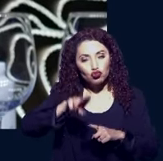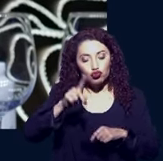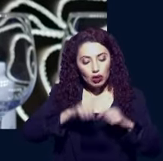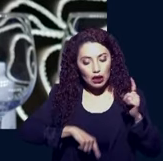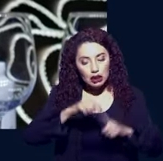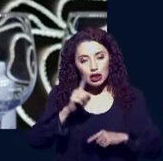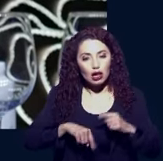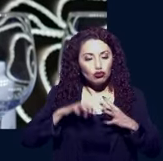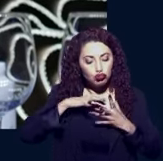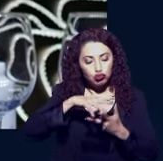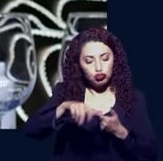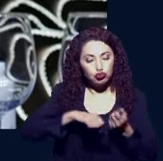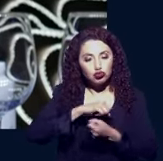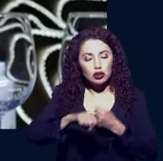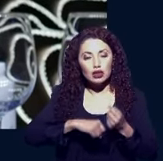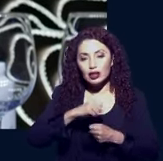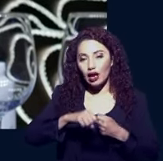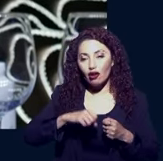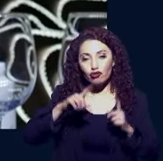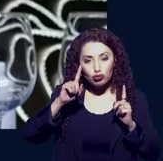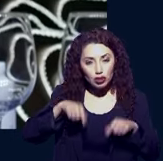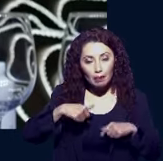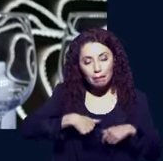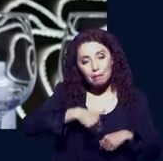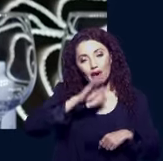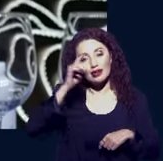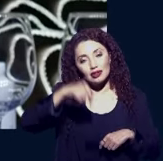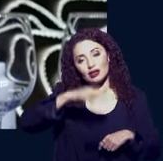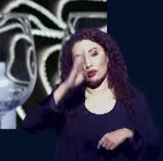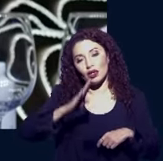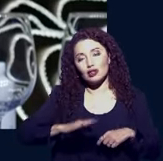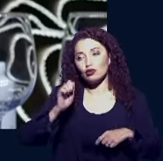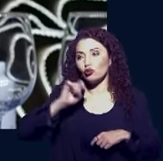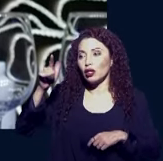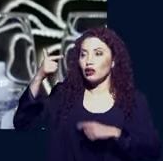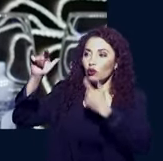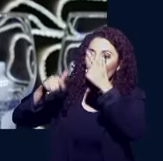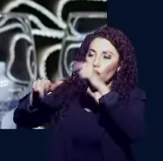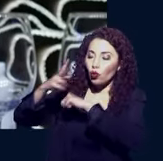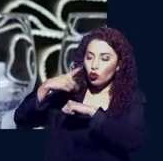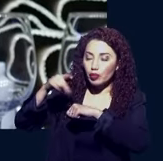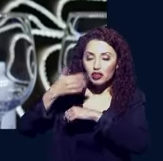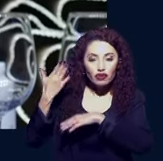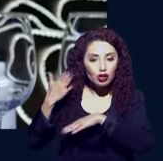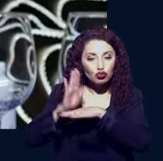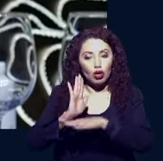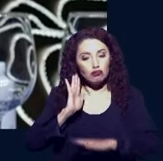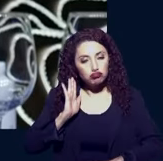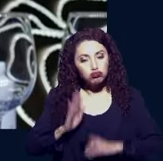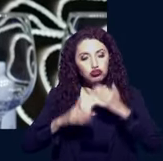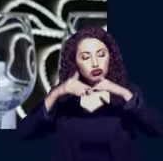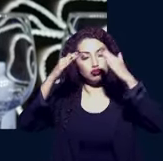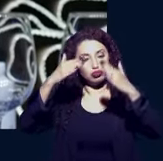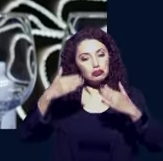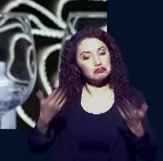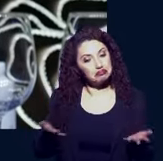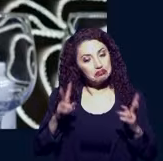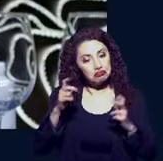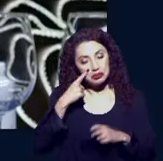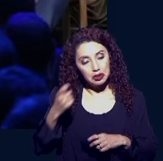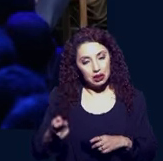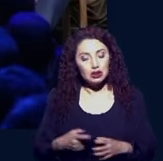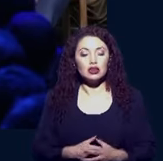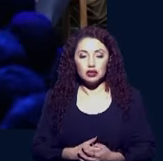tecnologia no Brasil é muito maior do que em outras regiões produtoras do mundo isso vai ser uma garantia de crescimento futuro de uma maneira muito